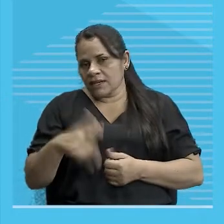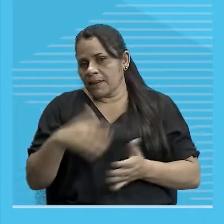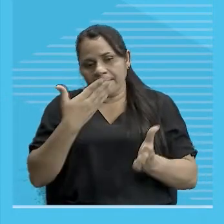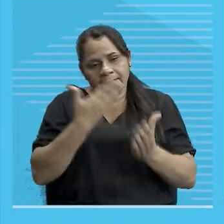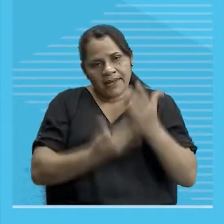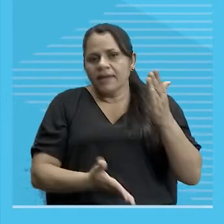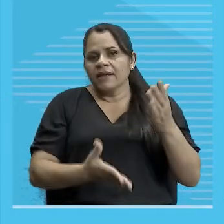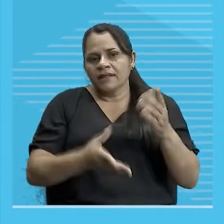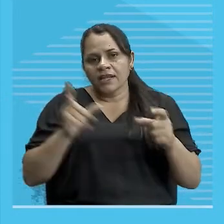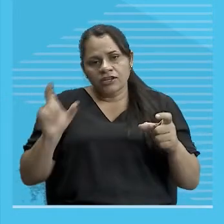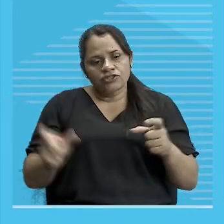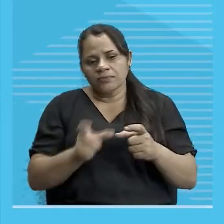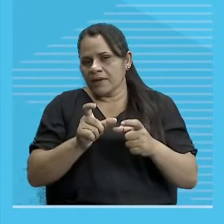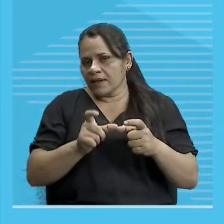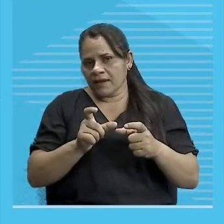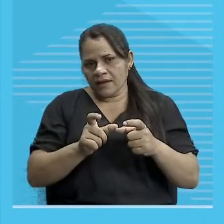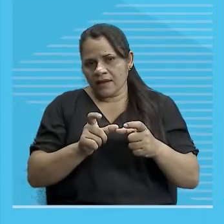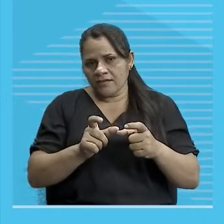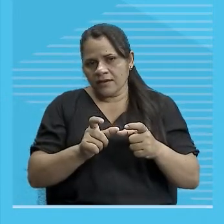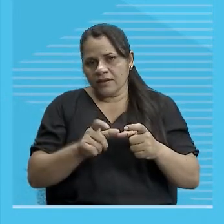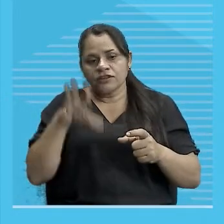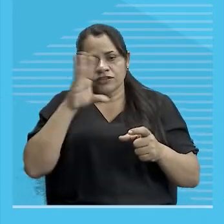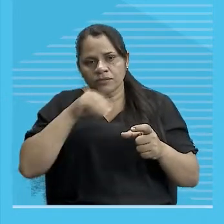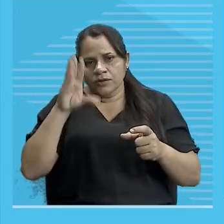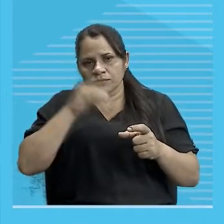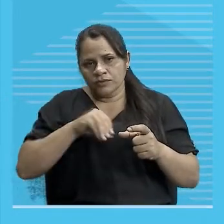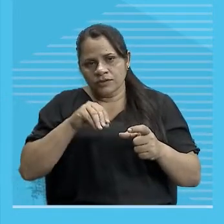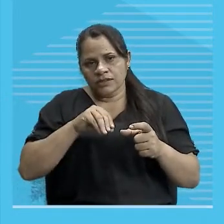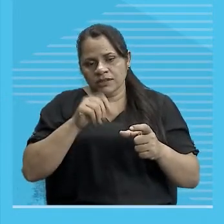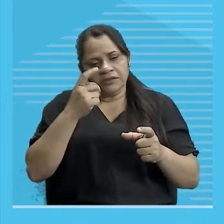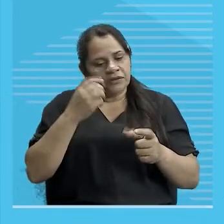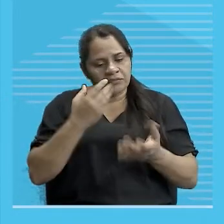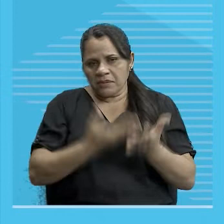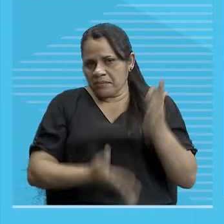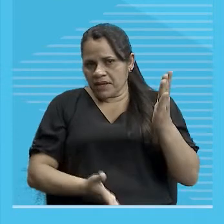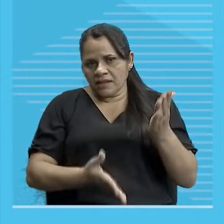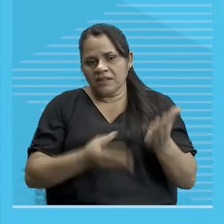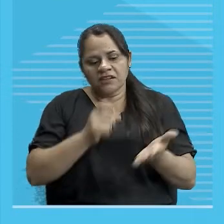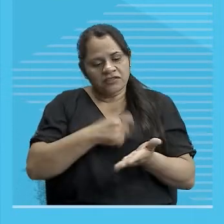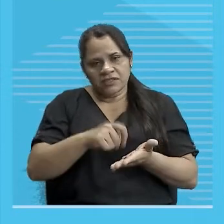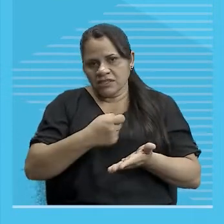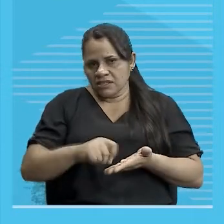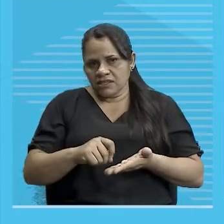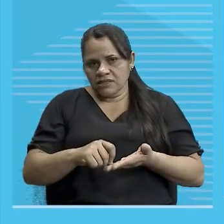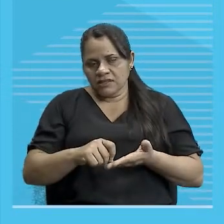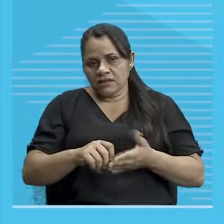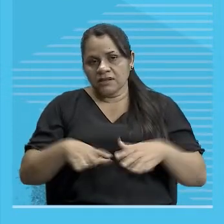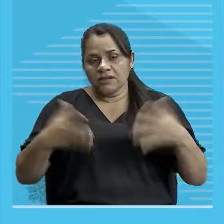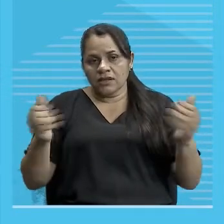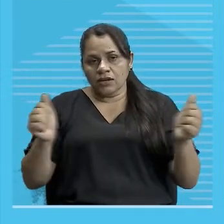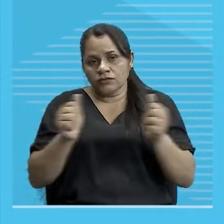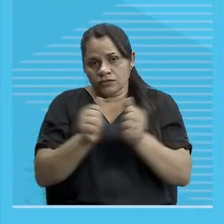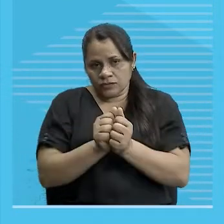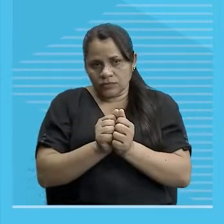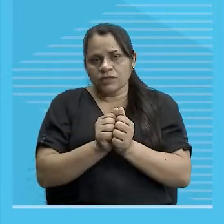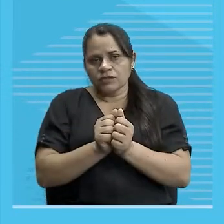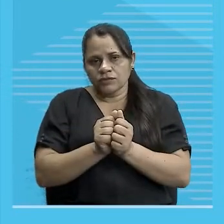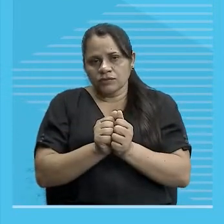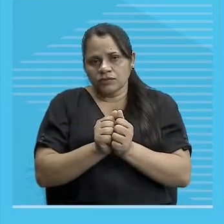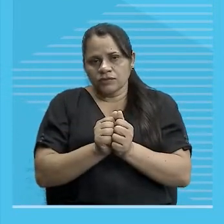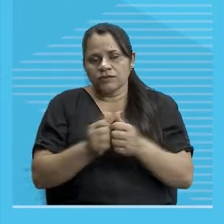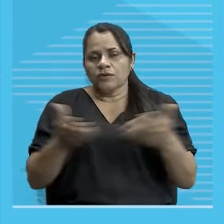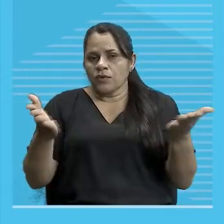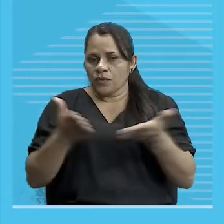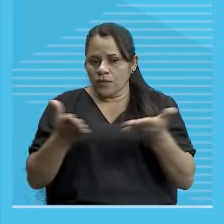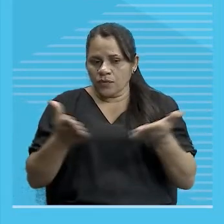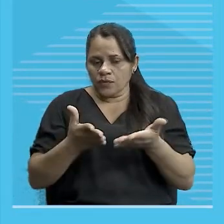ou seja, nem de pronúncia, nem de escrita. Então, esses são os únicos casos de combinação que a gente tem em língua portuguesa, tá? Hoje,